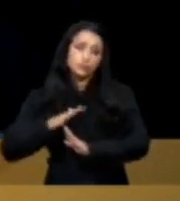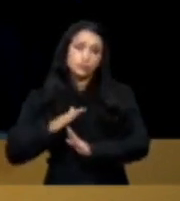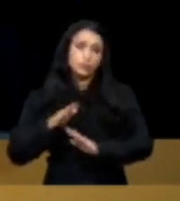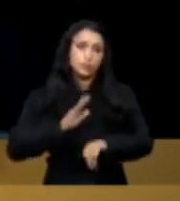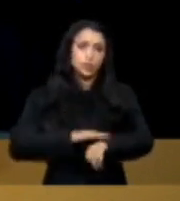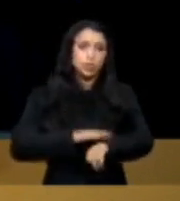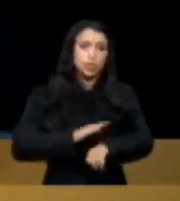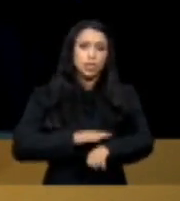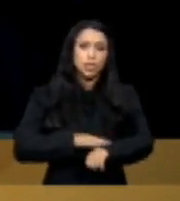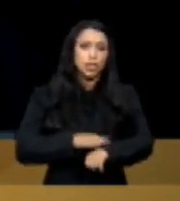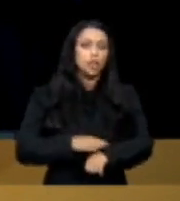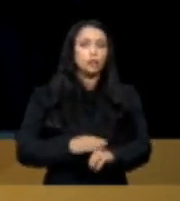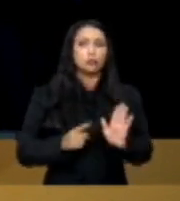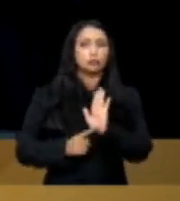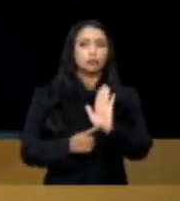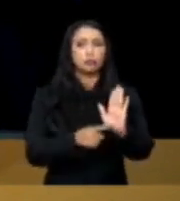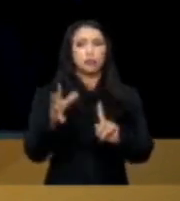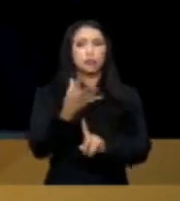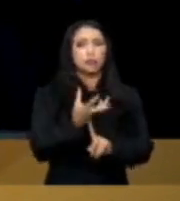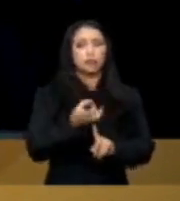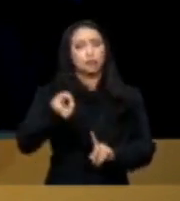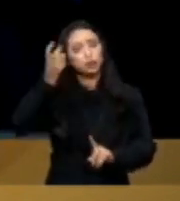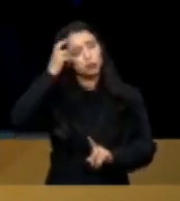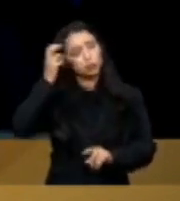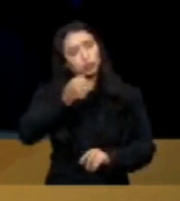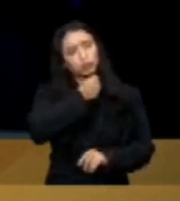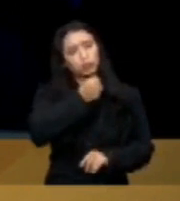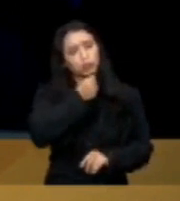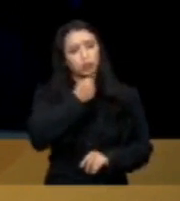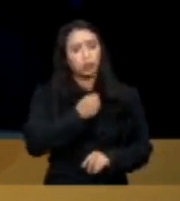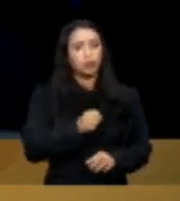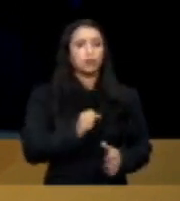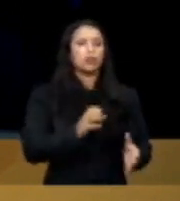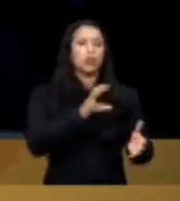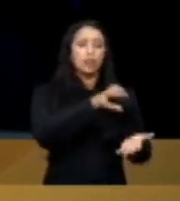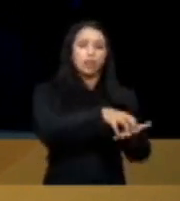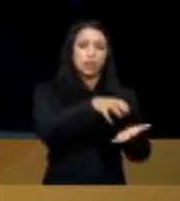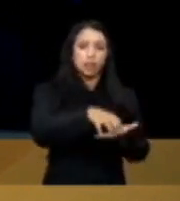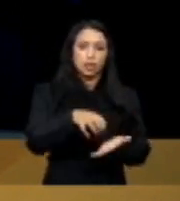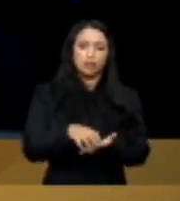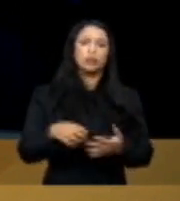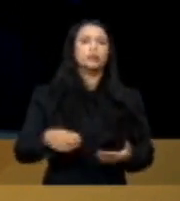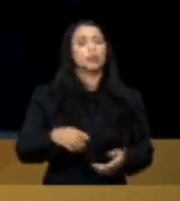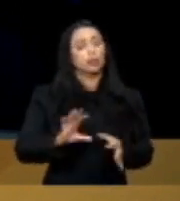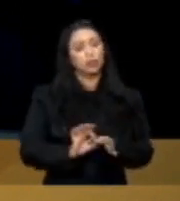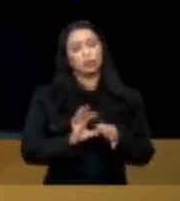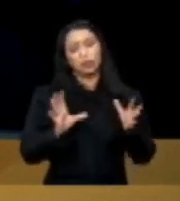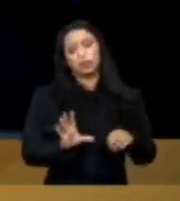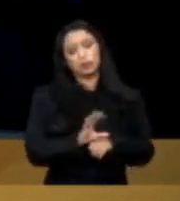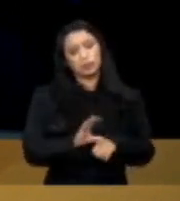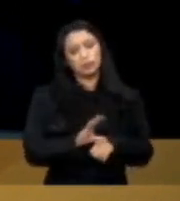para a transmissão de programas culturais, artísticos e jornalísticos de caráter local tem autorização constitucional expressa